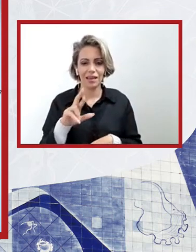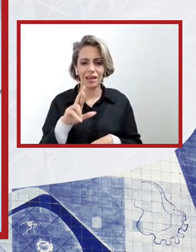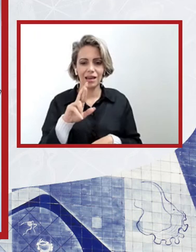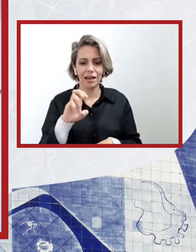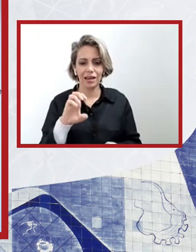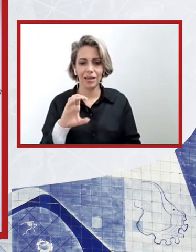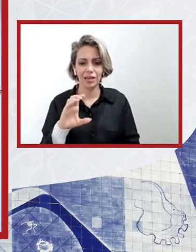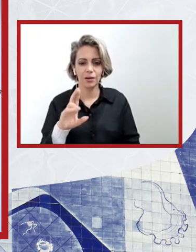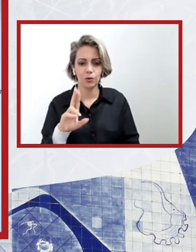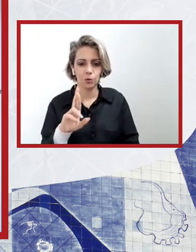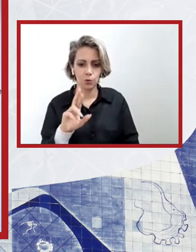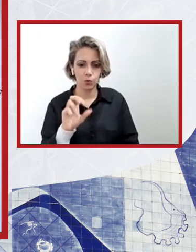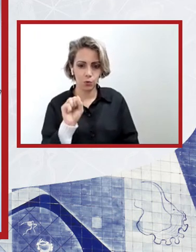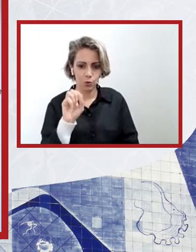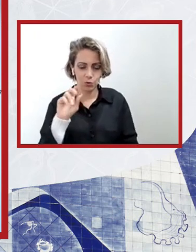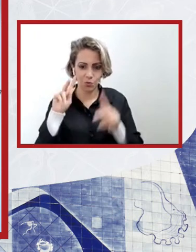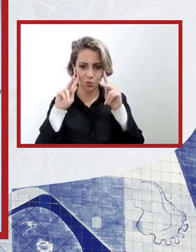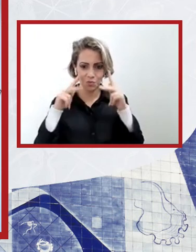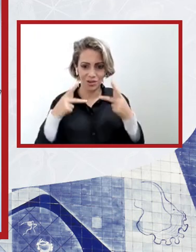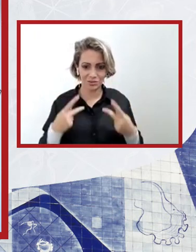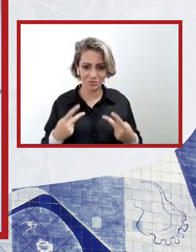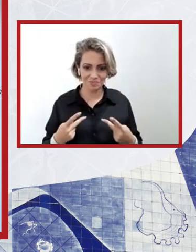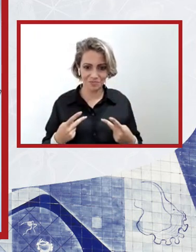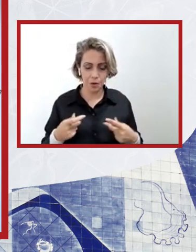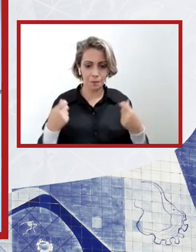mencionam a importância do tutor,